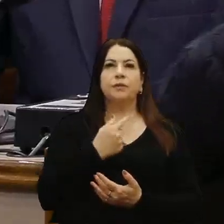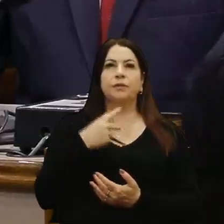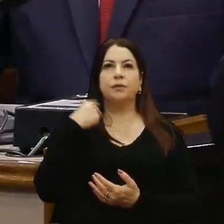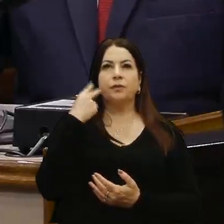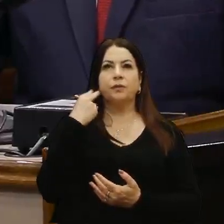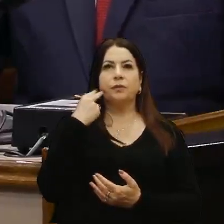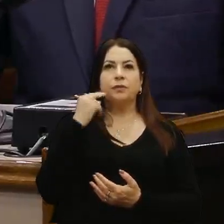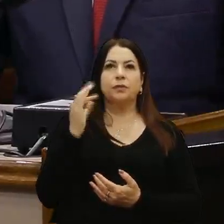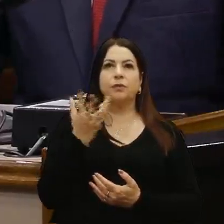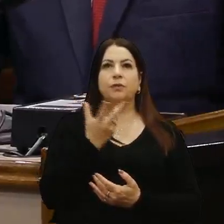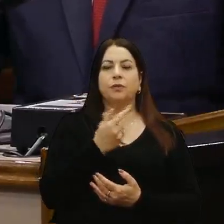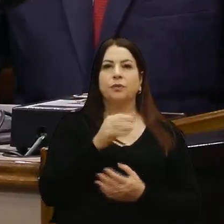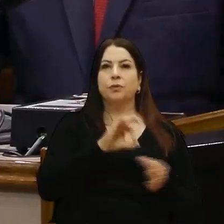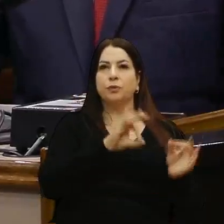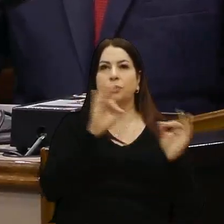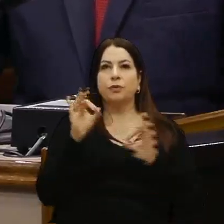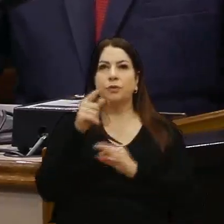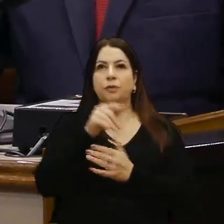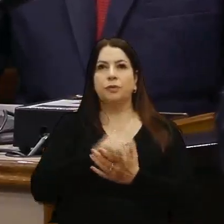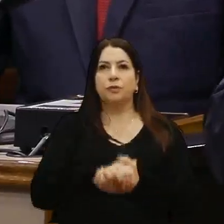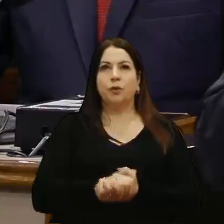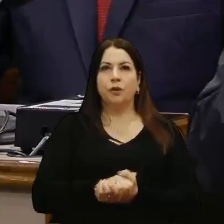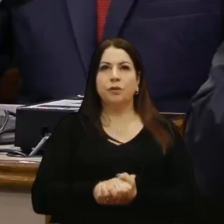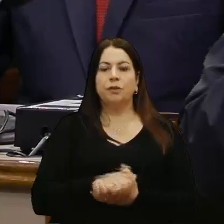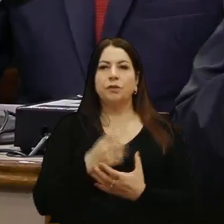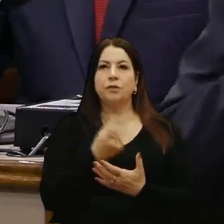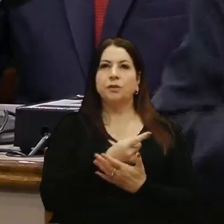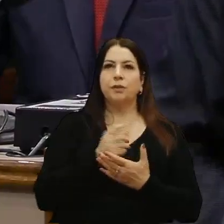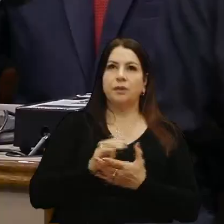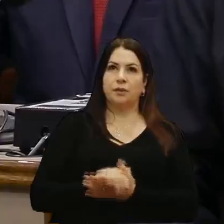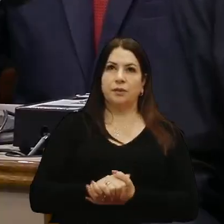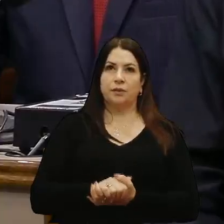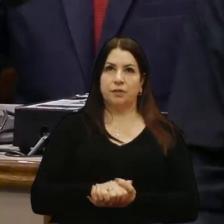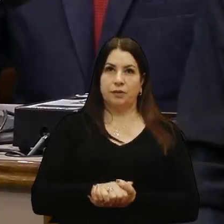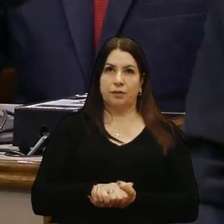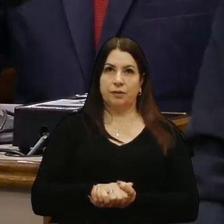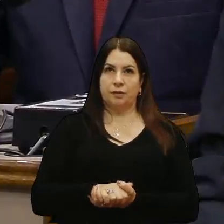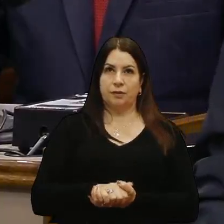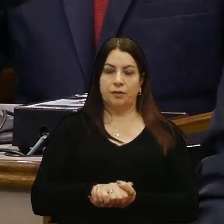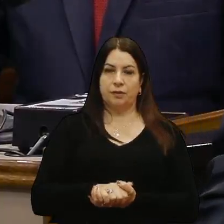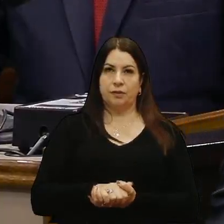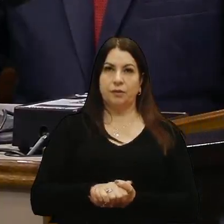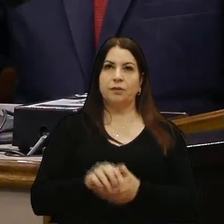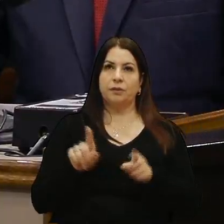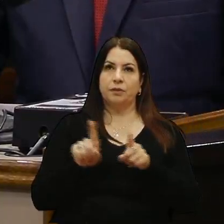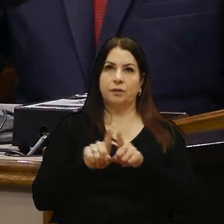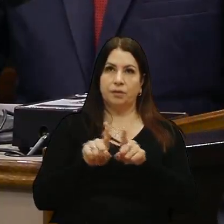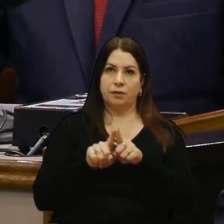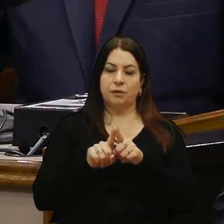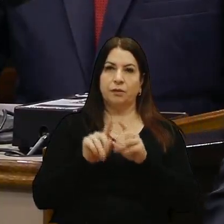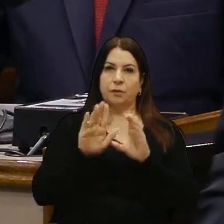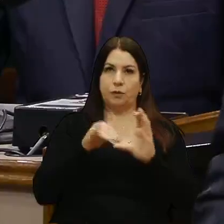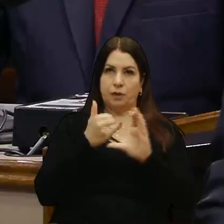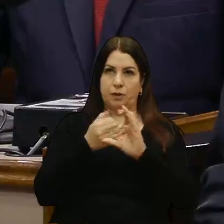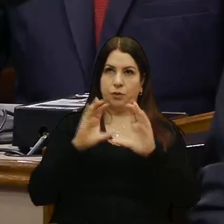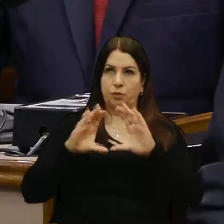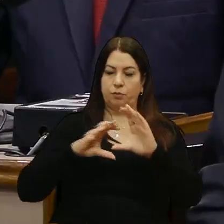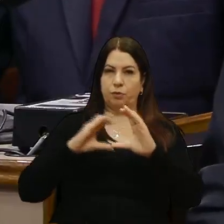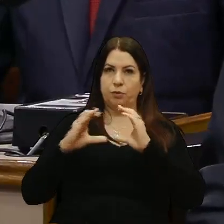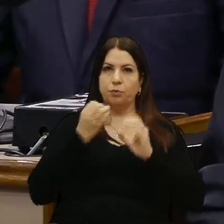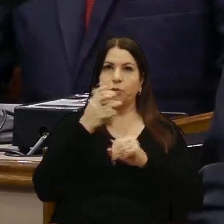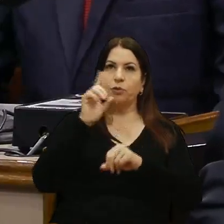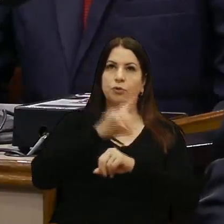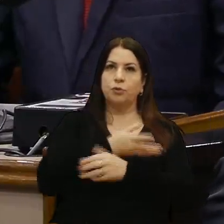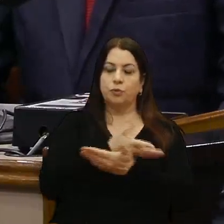pares, todos que nos assistem aqui nesse plenário e também por através desses canais de comunicação, bom dia